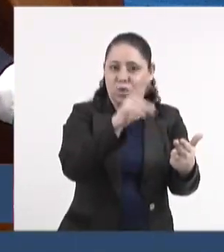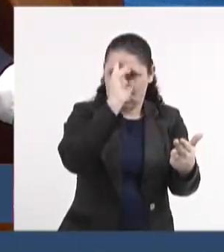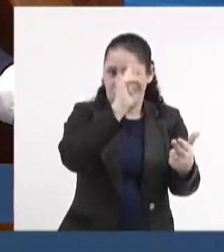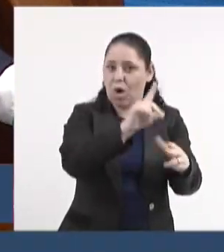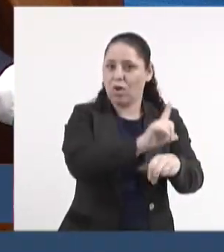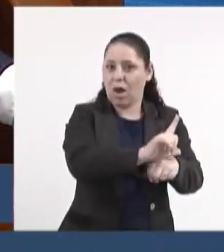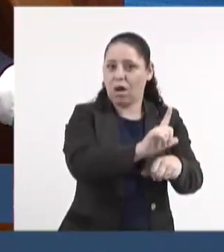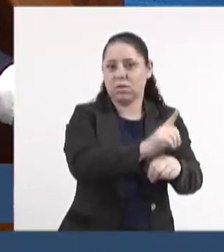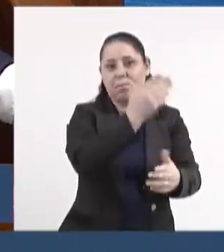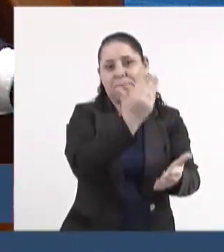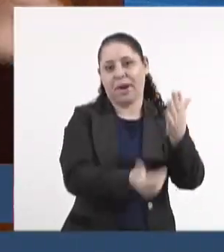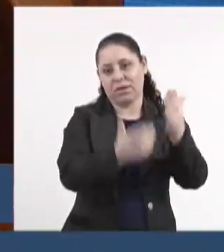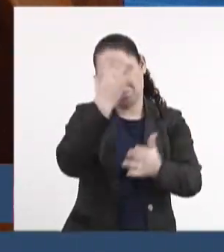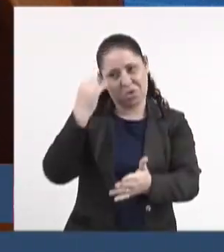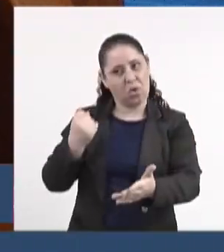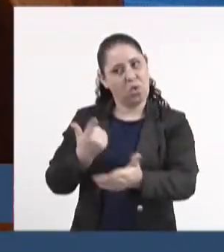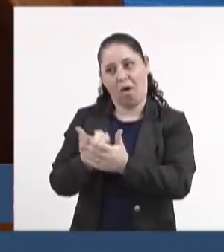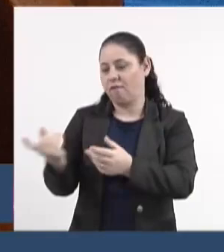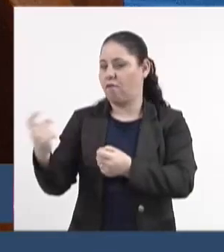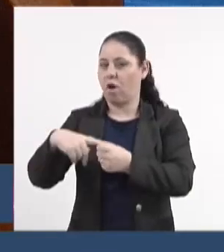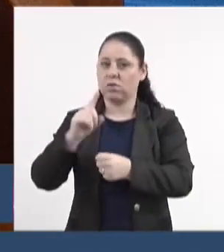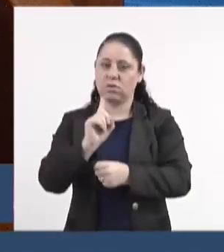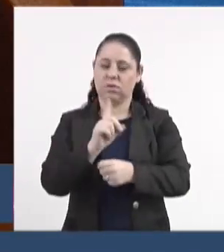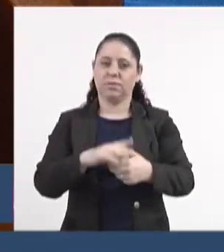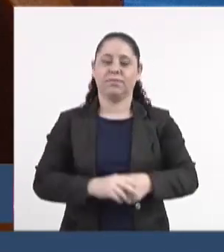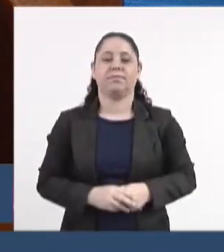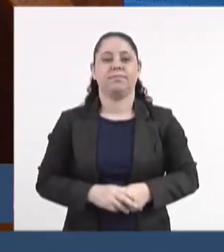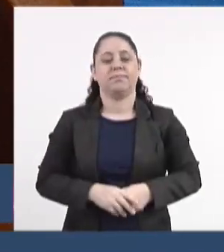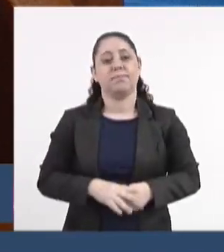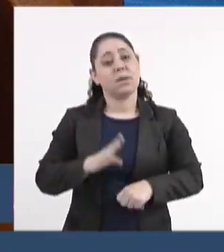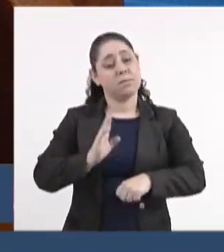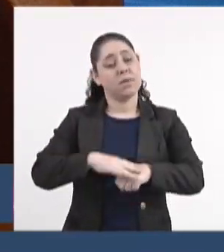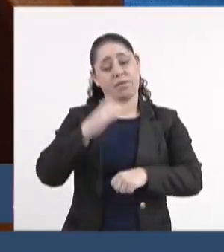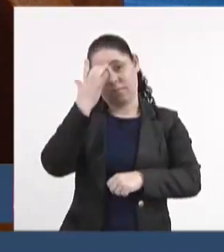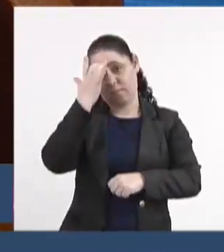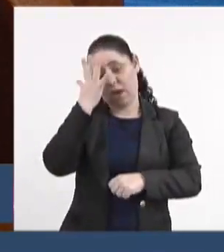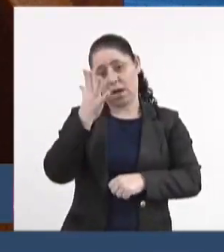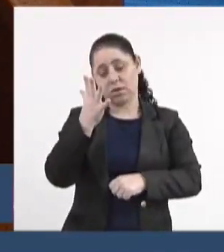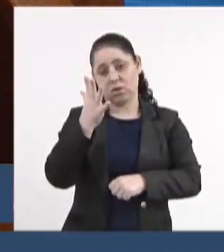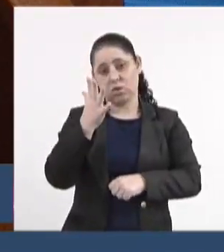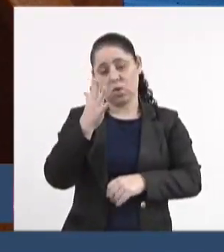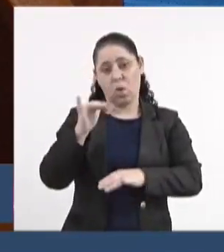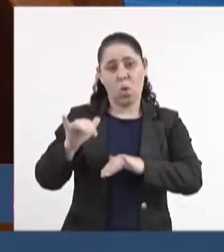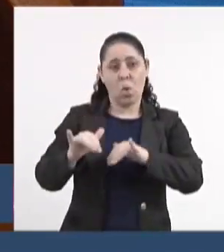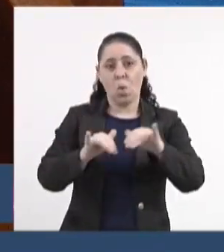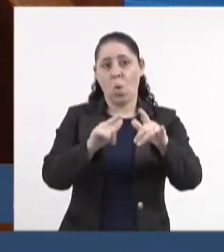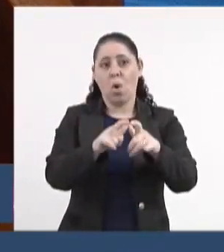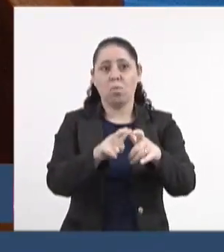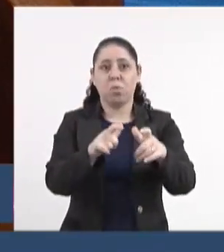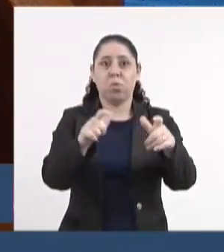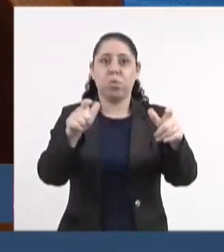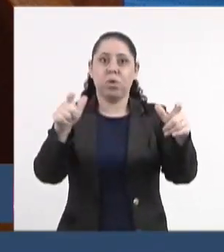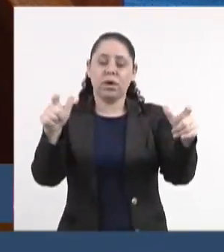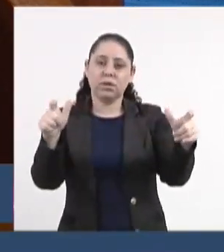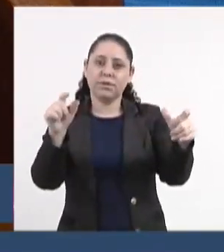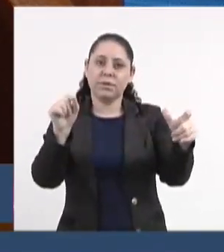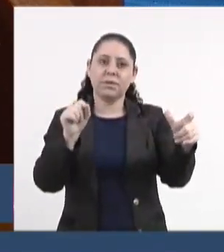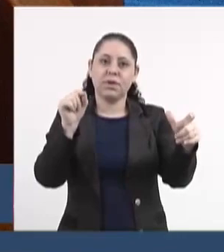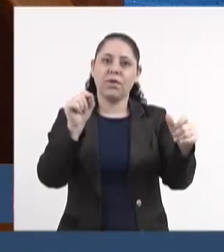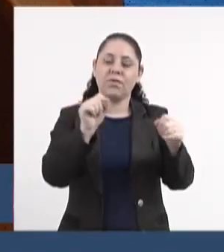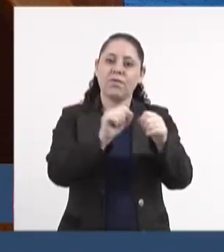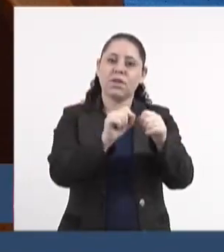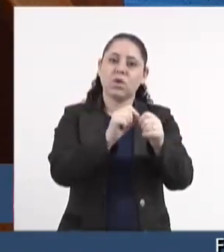o freguês. Então, é mais fácil para o comércio, para os grandes supermercados, já